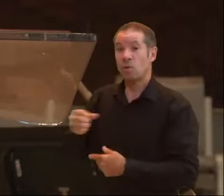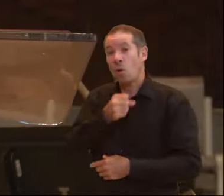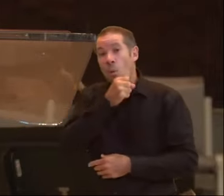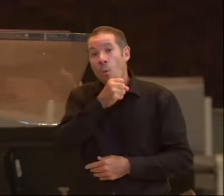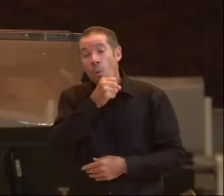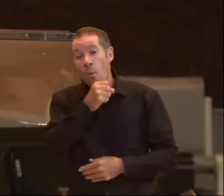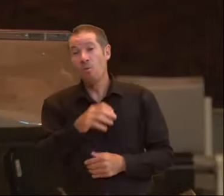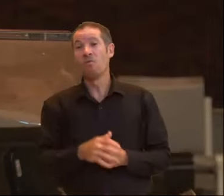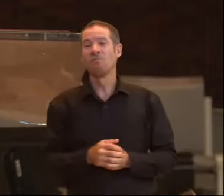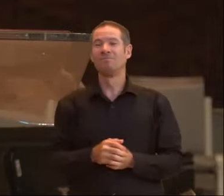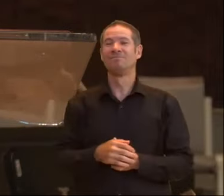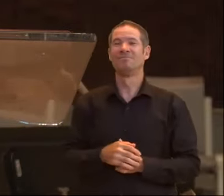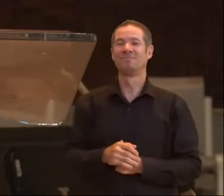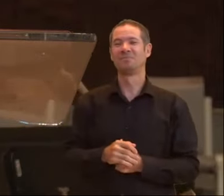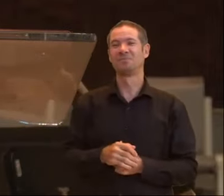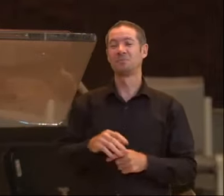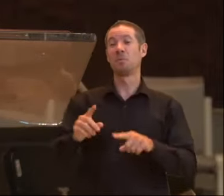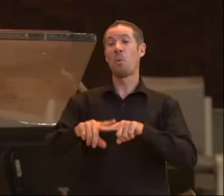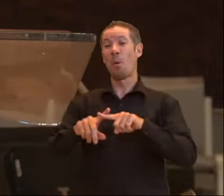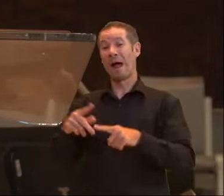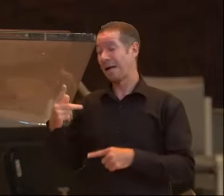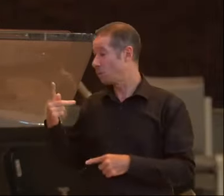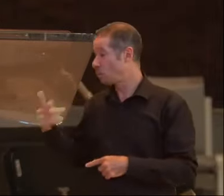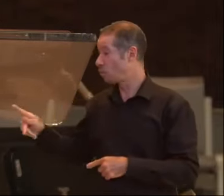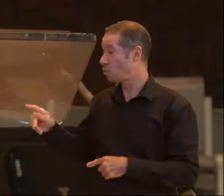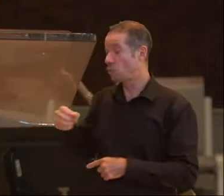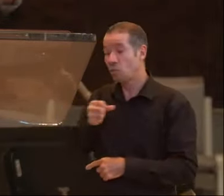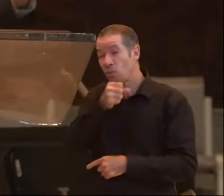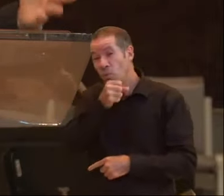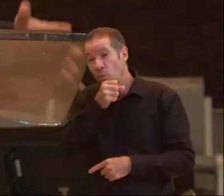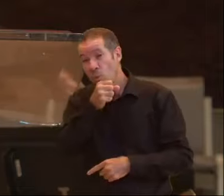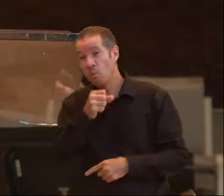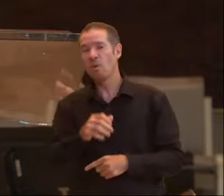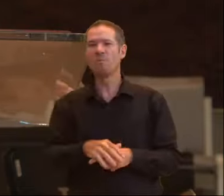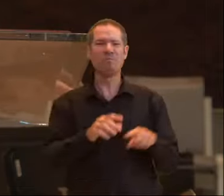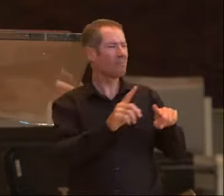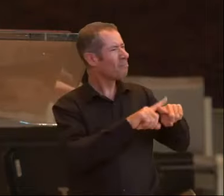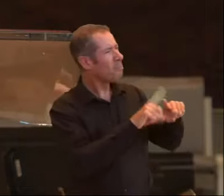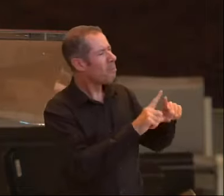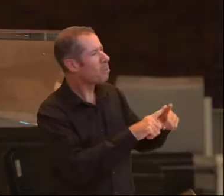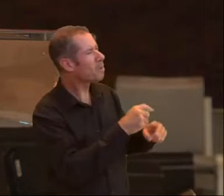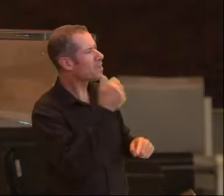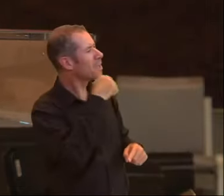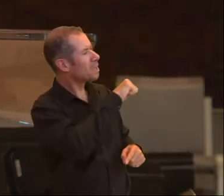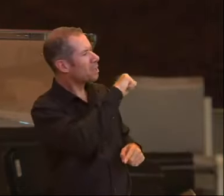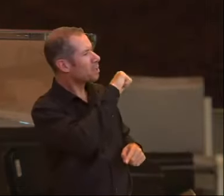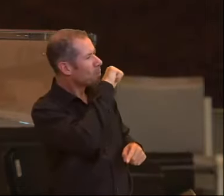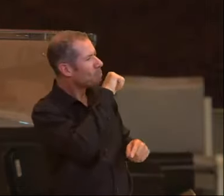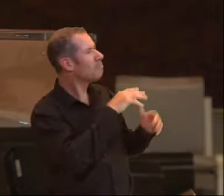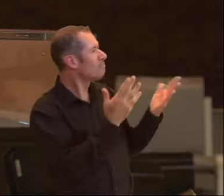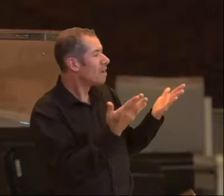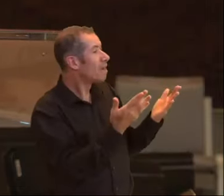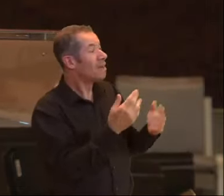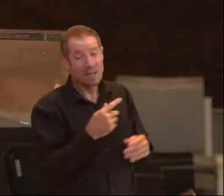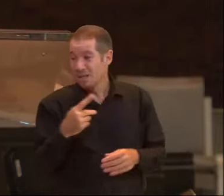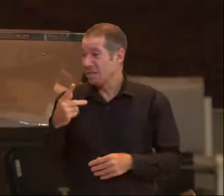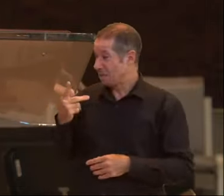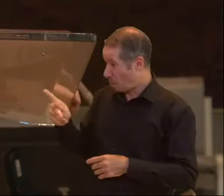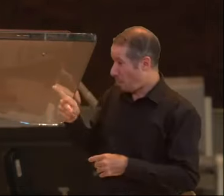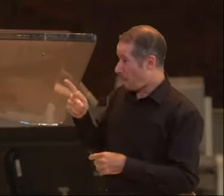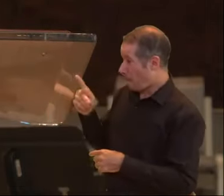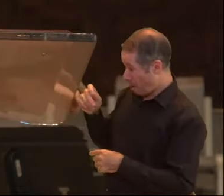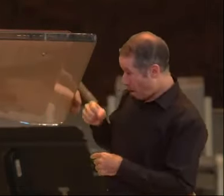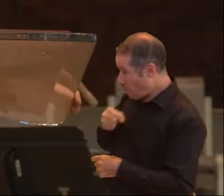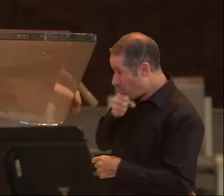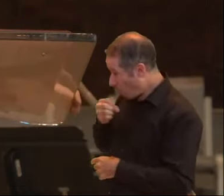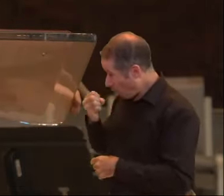avô, por causa do teu avô, meu pai. Mas por que, mãe? Teu pai era tão bom, teu